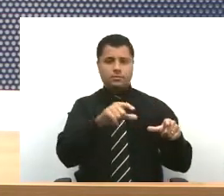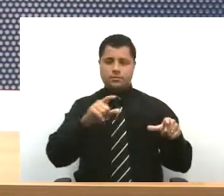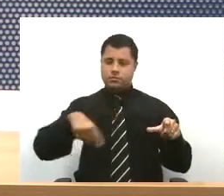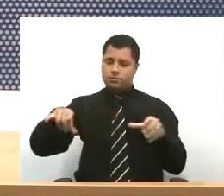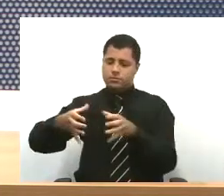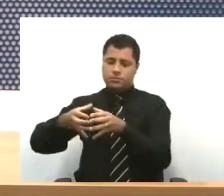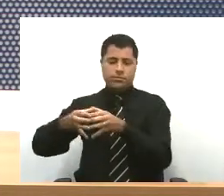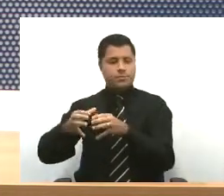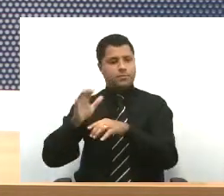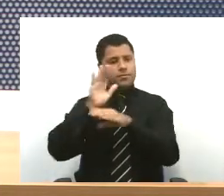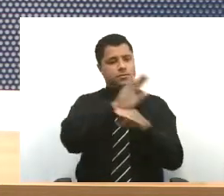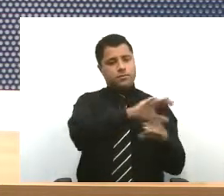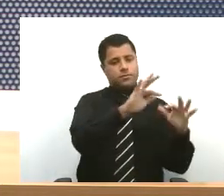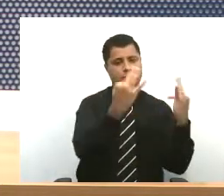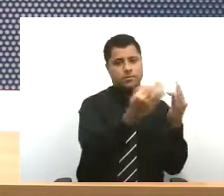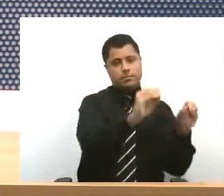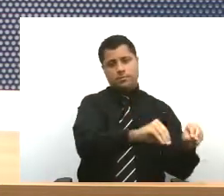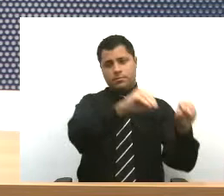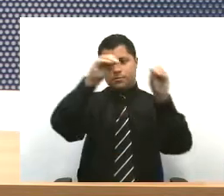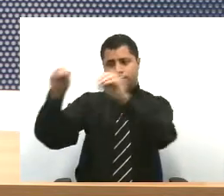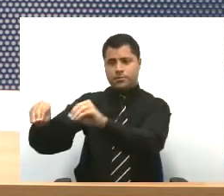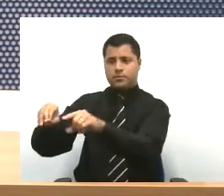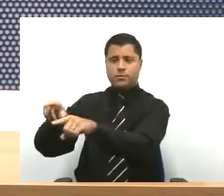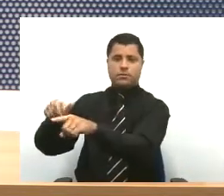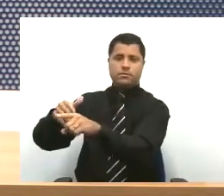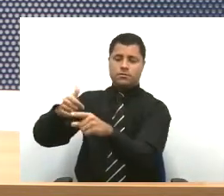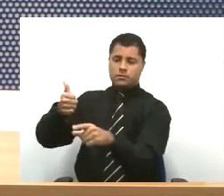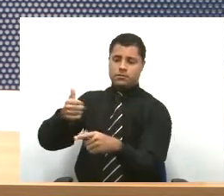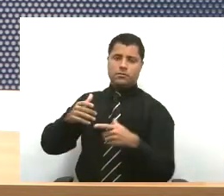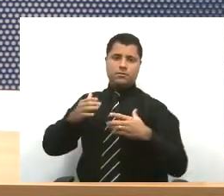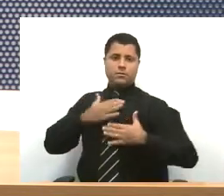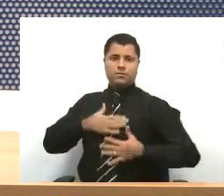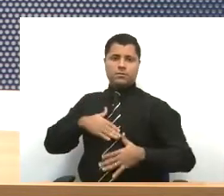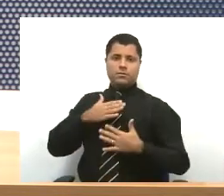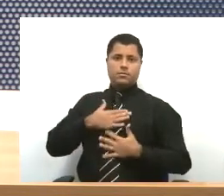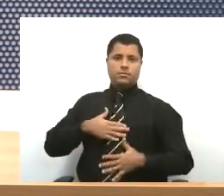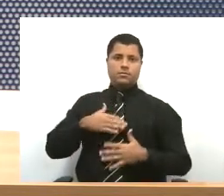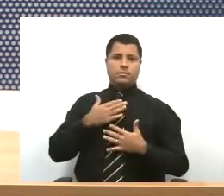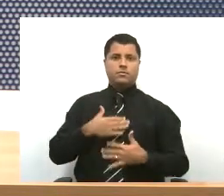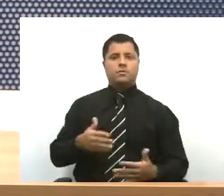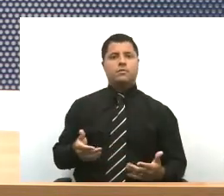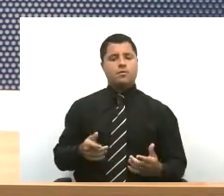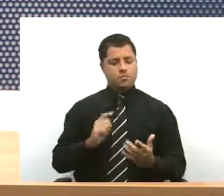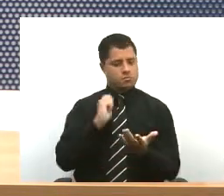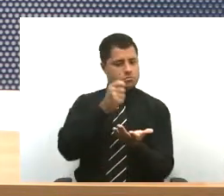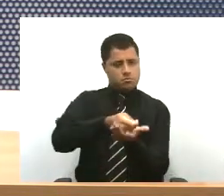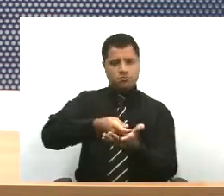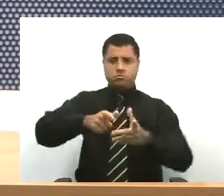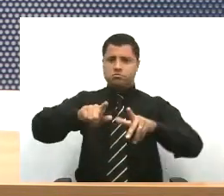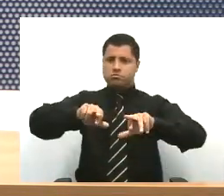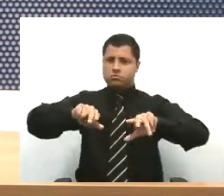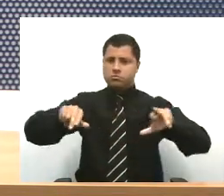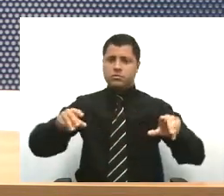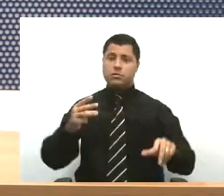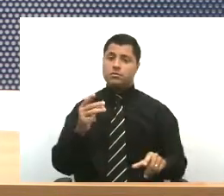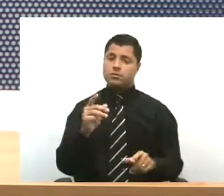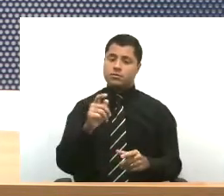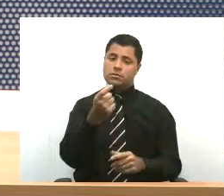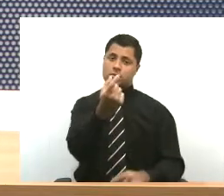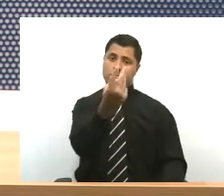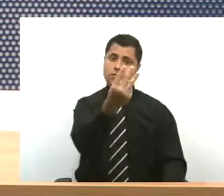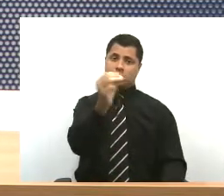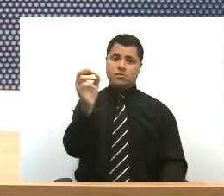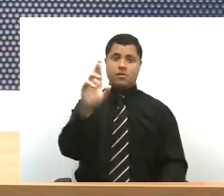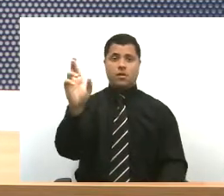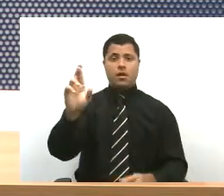essas famílias e coloca em local seguro, pagando a locação social de R$ 300 por um